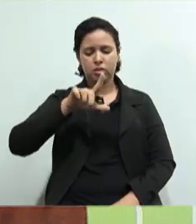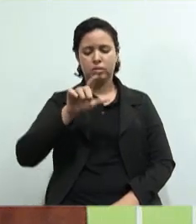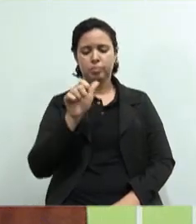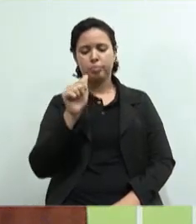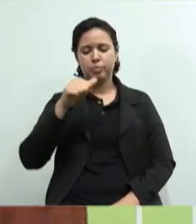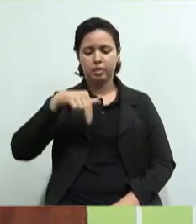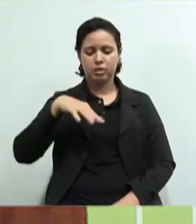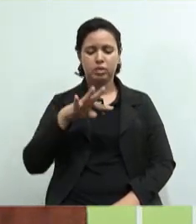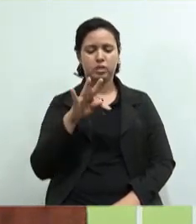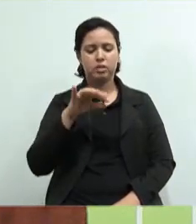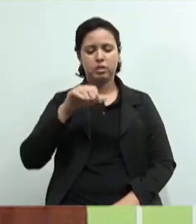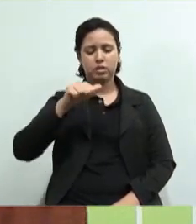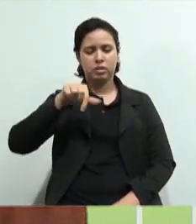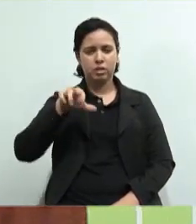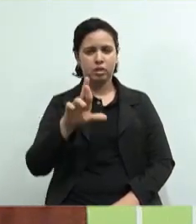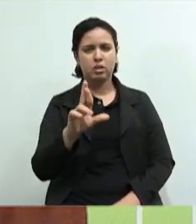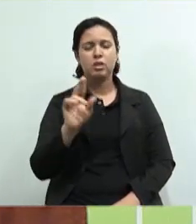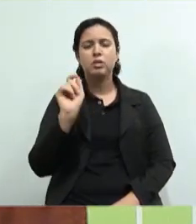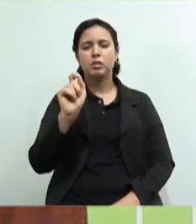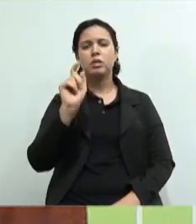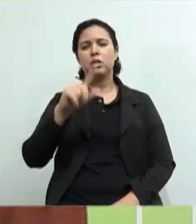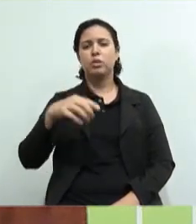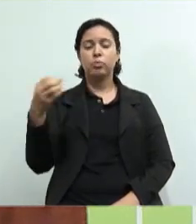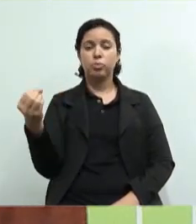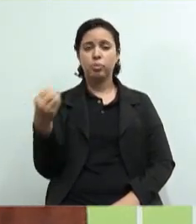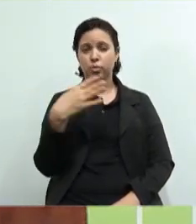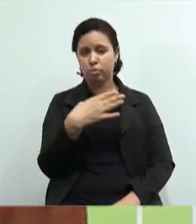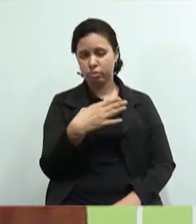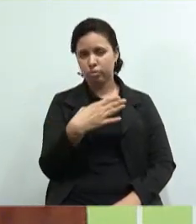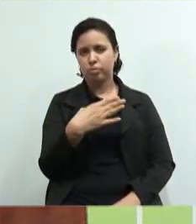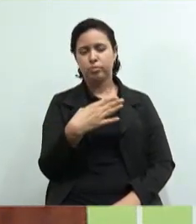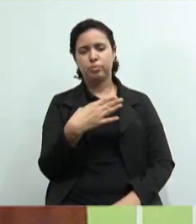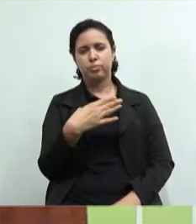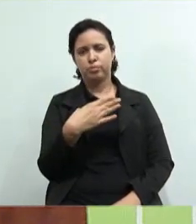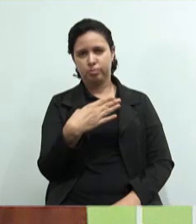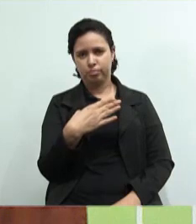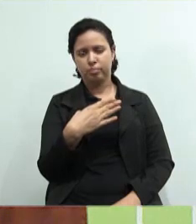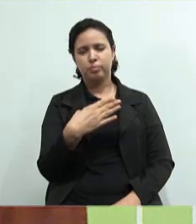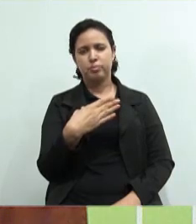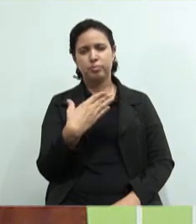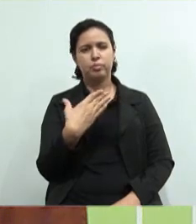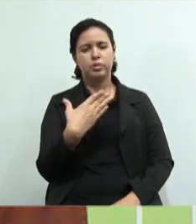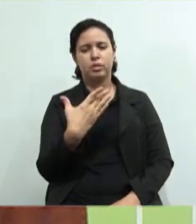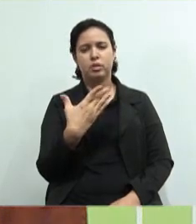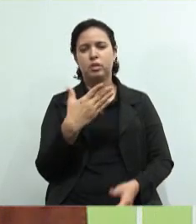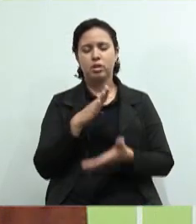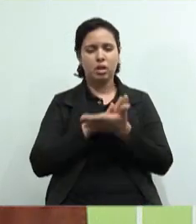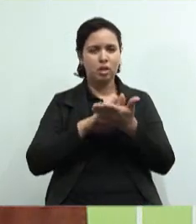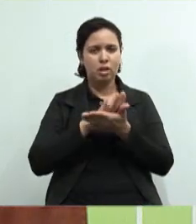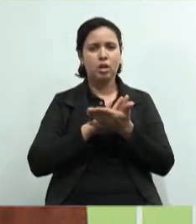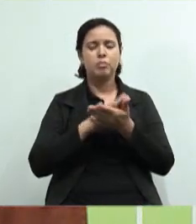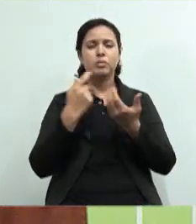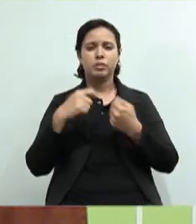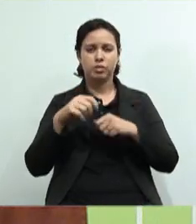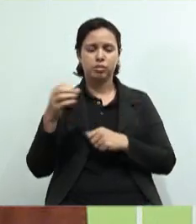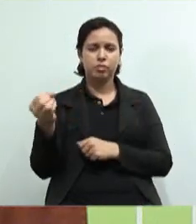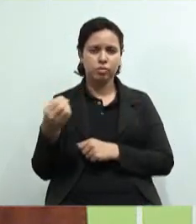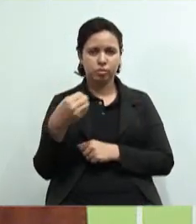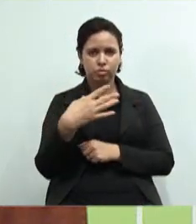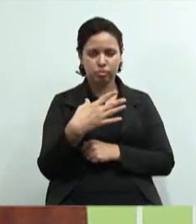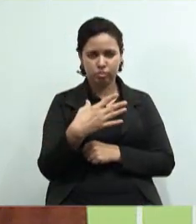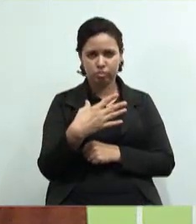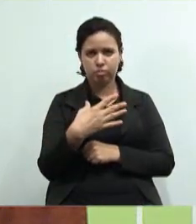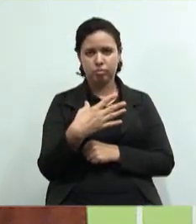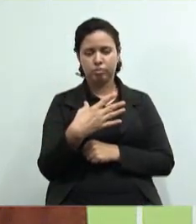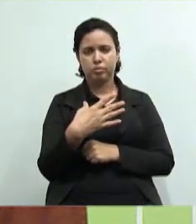né? Implementar é diferente, porque é algo que já existia e você vai melhorar. É aí que